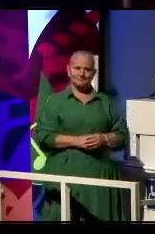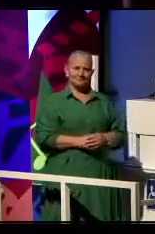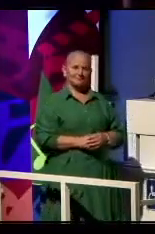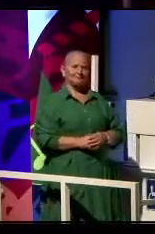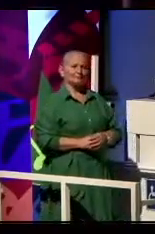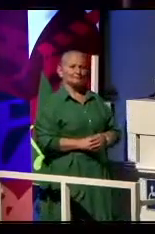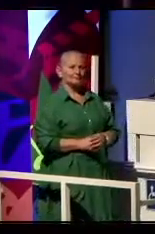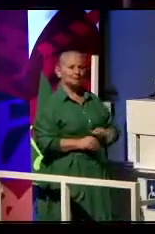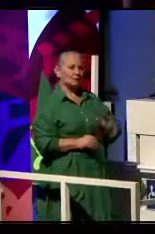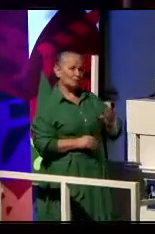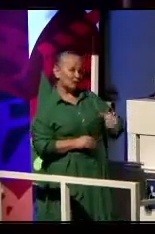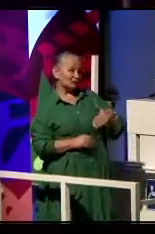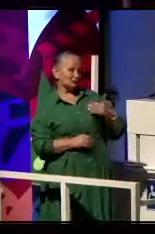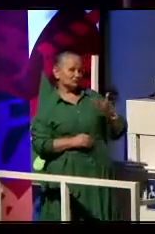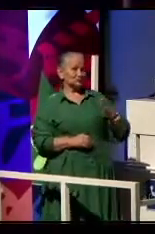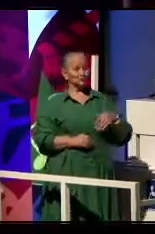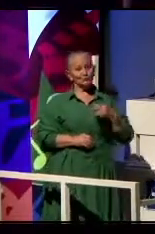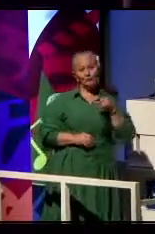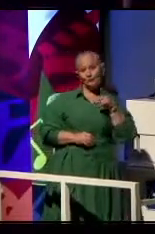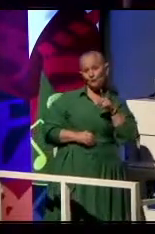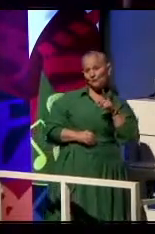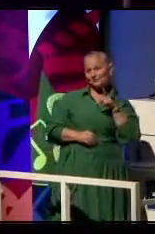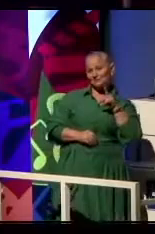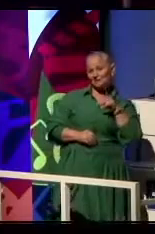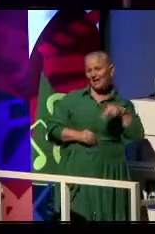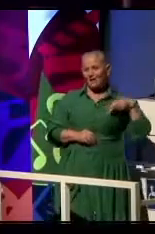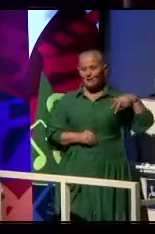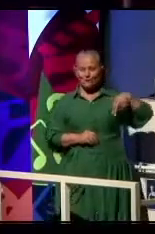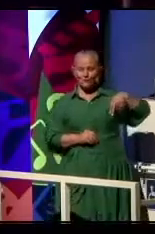Quando você foi embora,